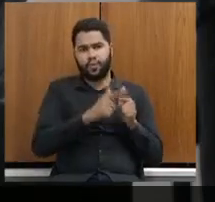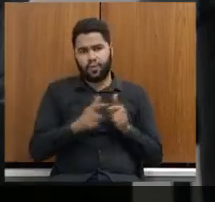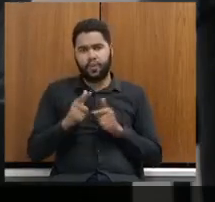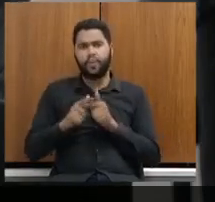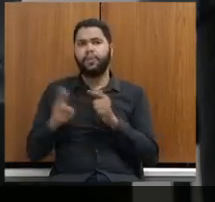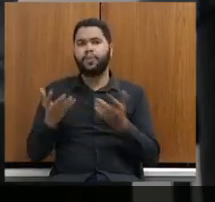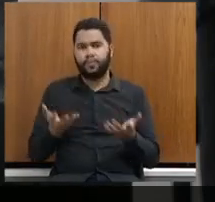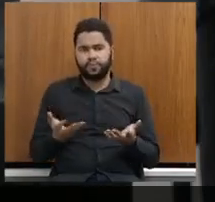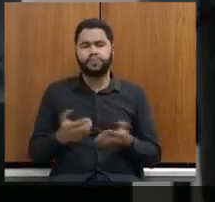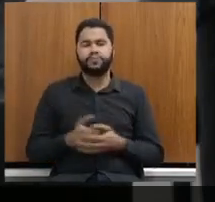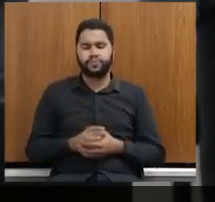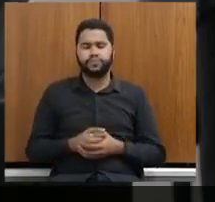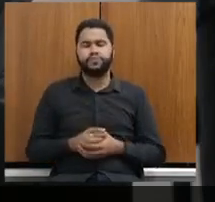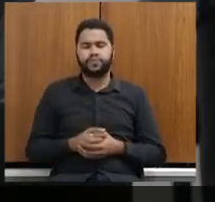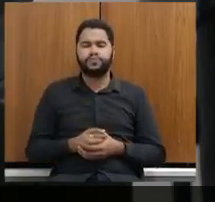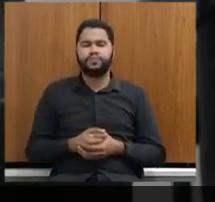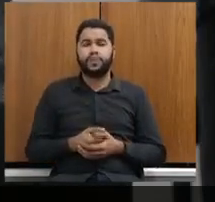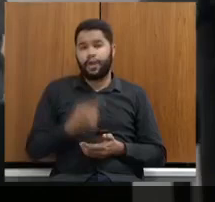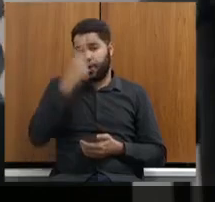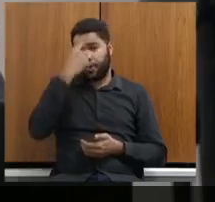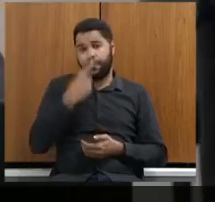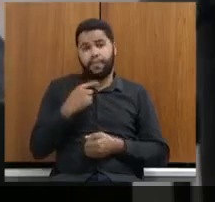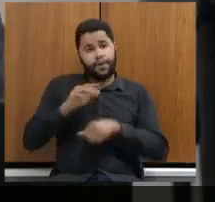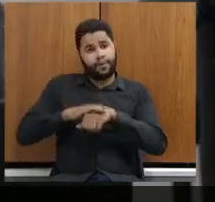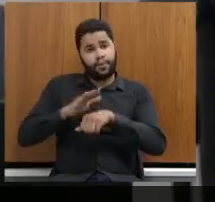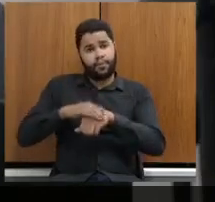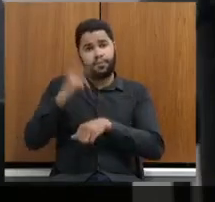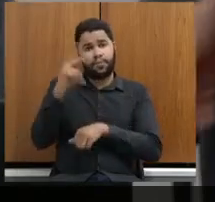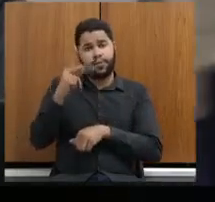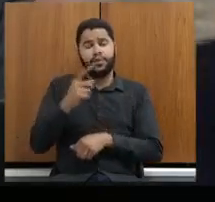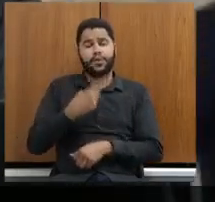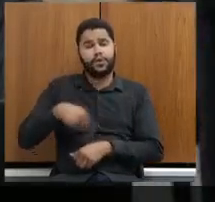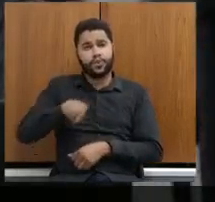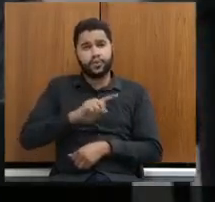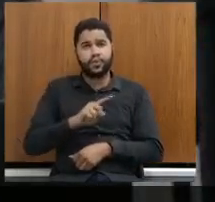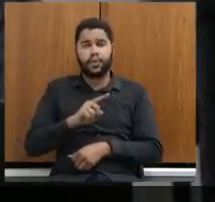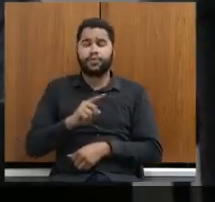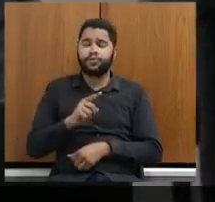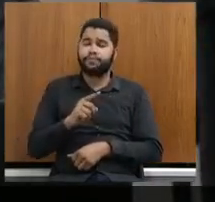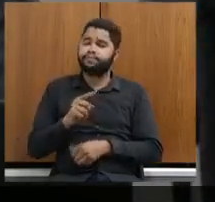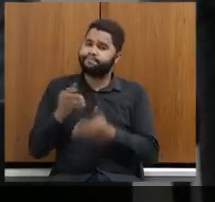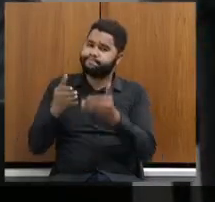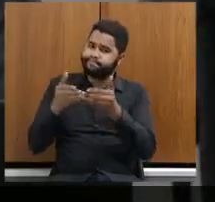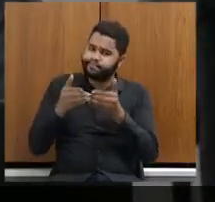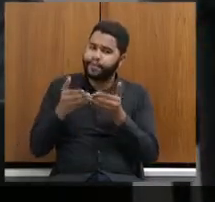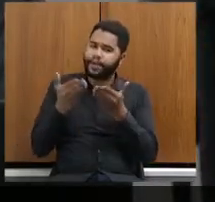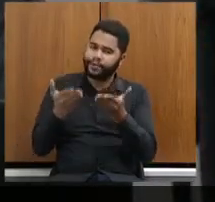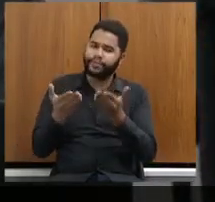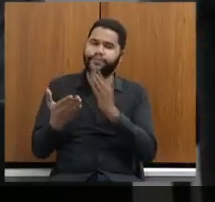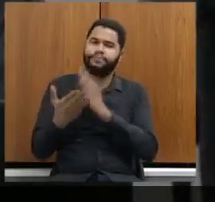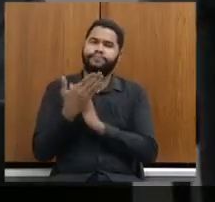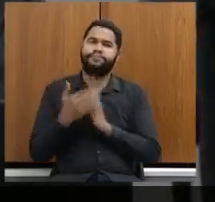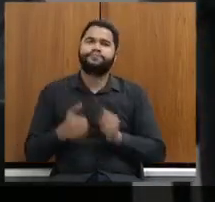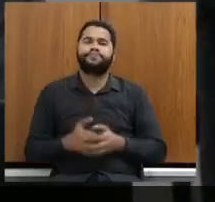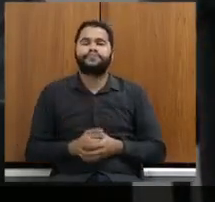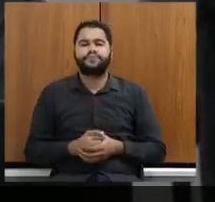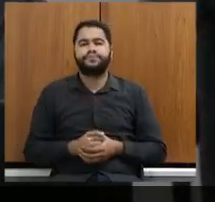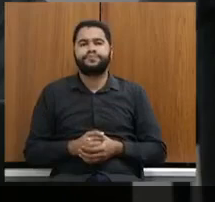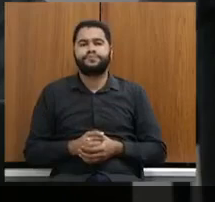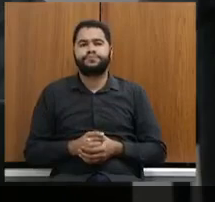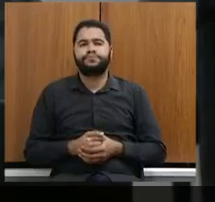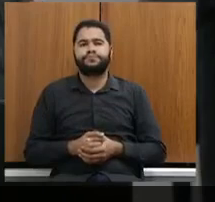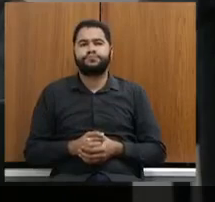é a o perfil que você tem Então nesse sentido é que a gente conta com o secretário é